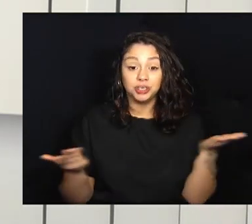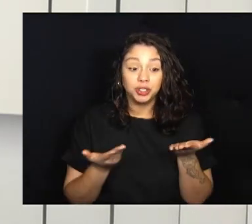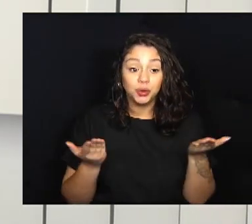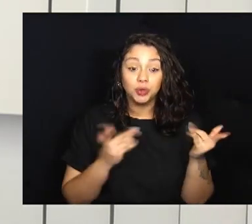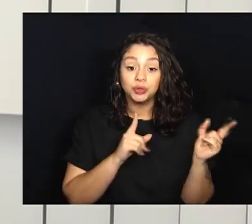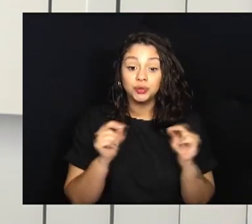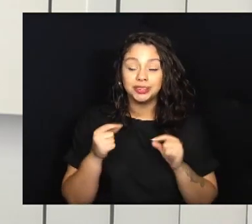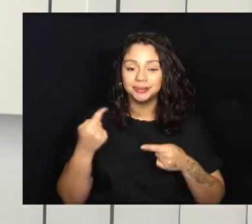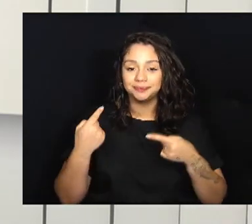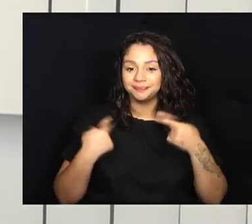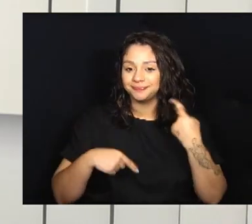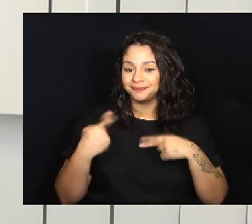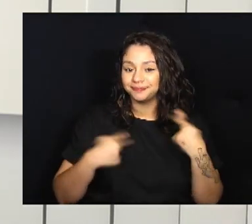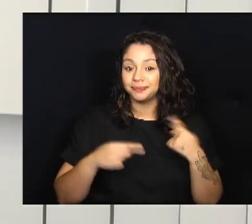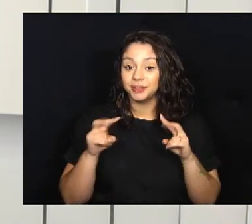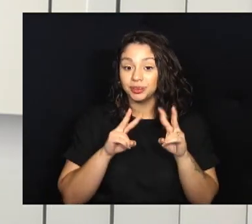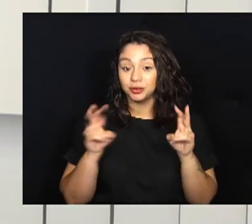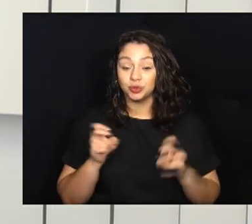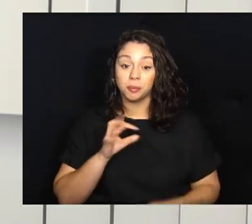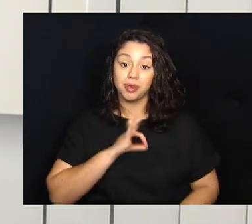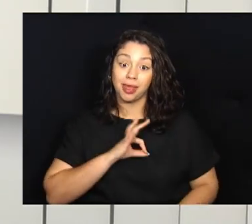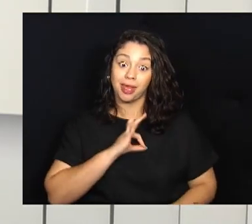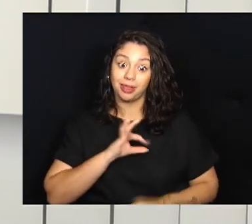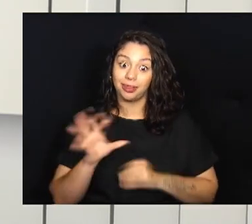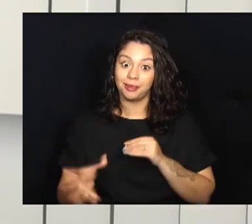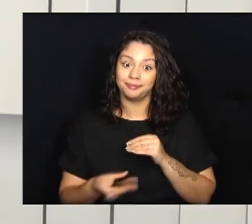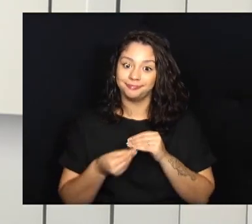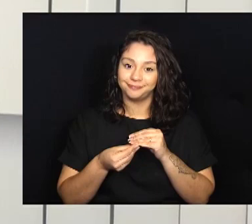falar sobre renda extra.